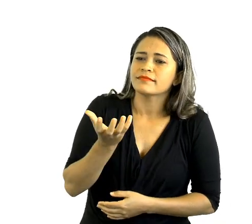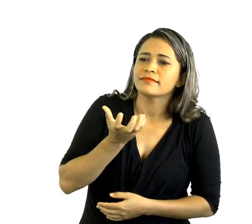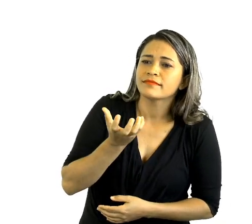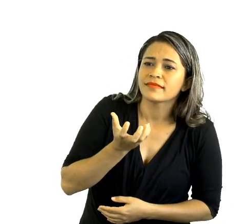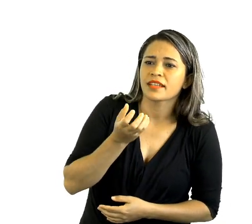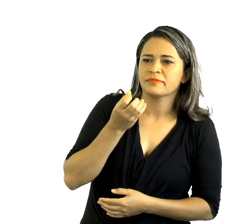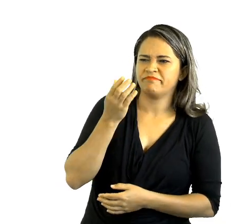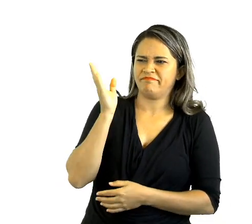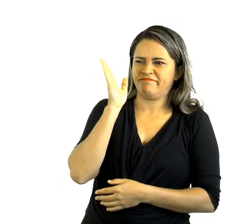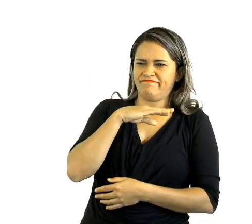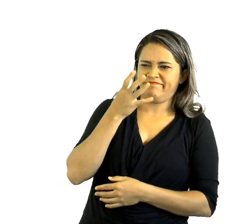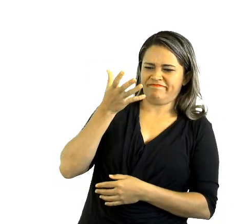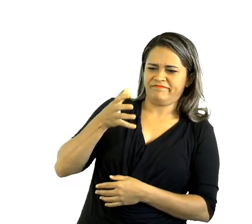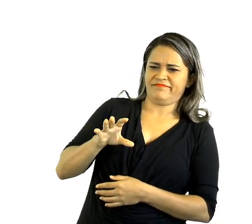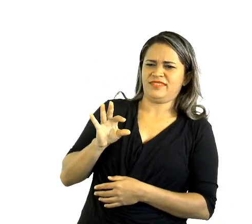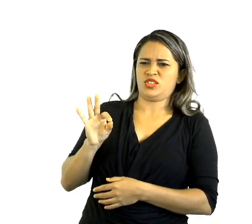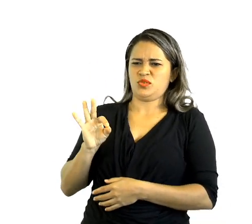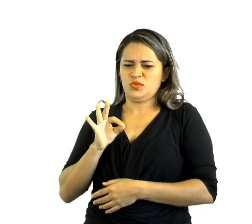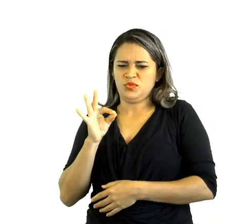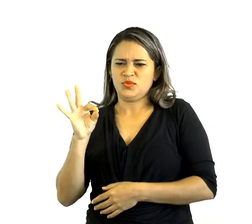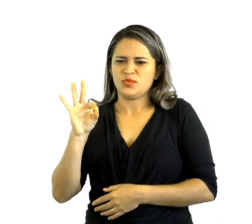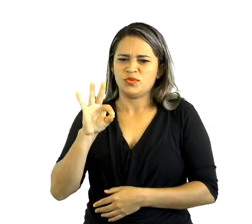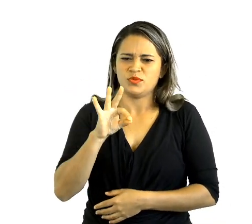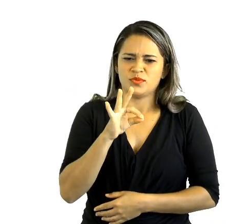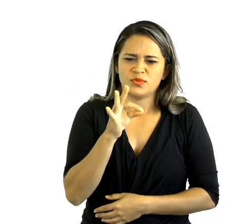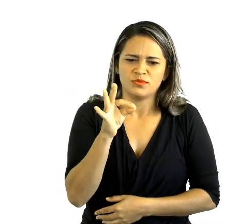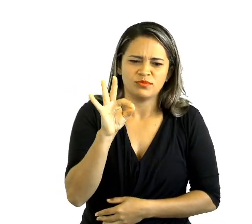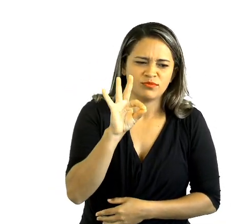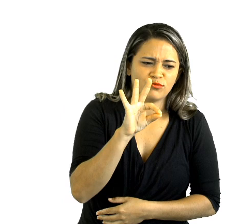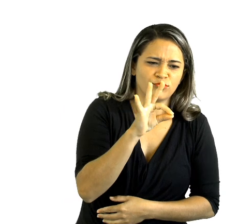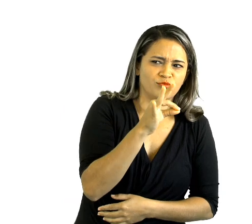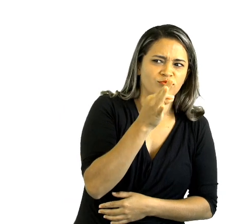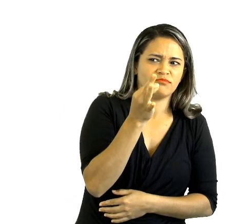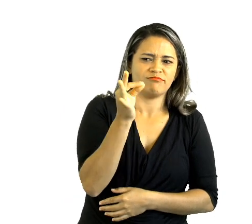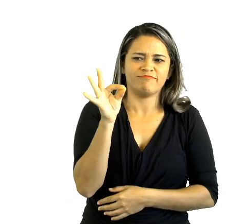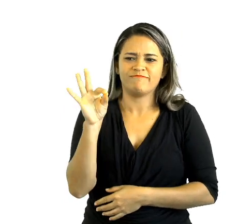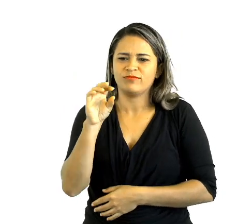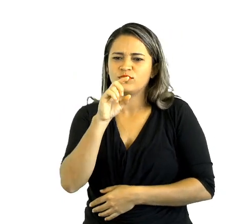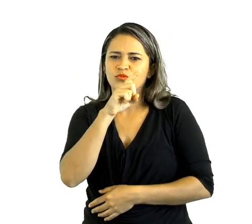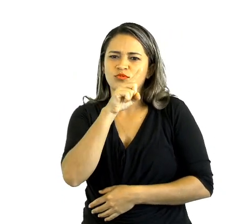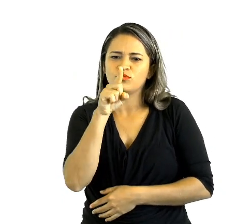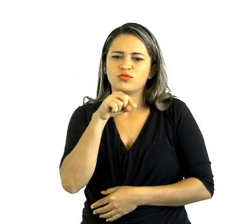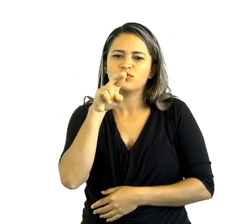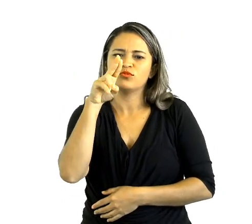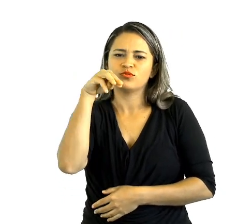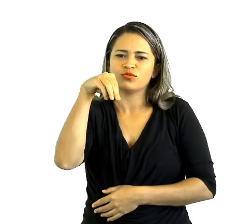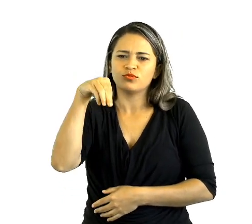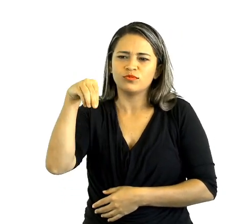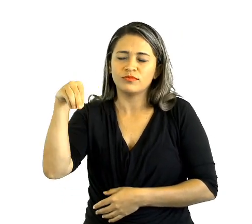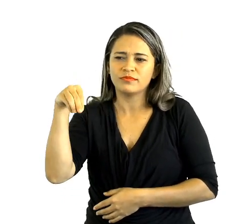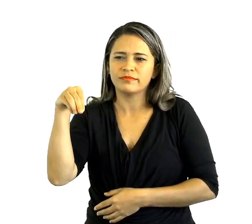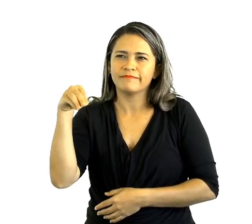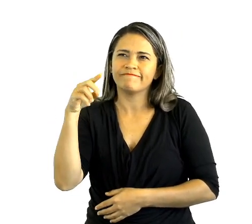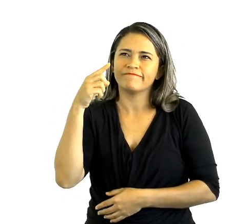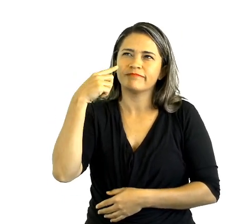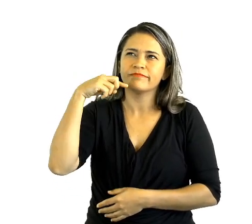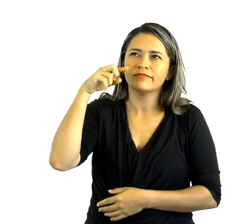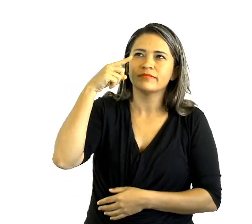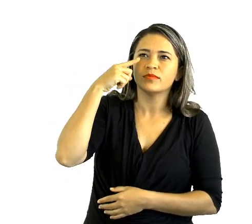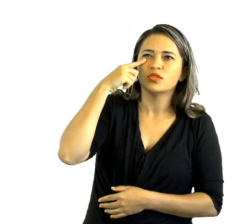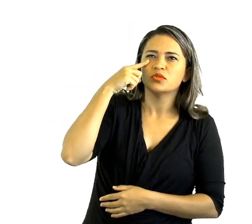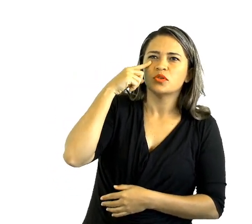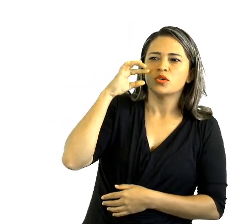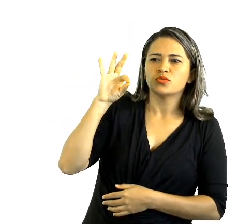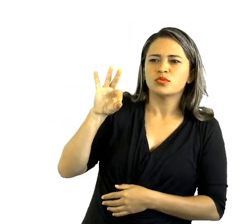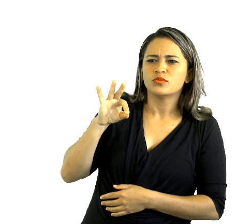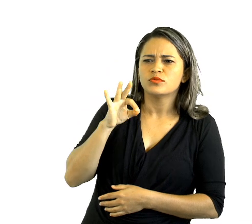me quer. Zum, zum, zum, zum, zum. Nos meus olhos